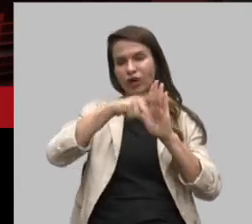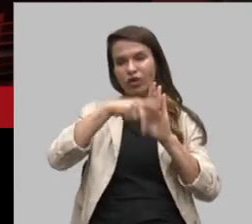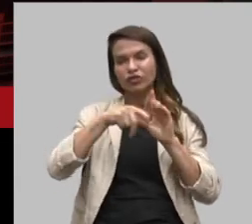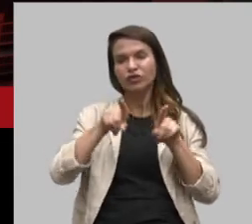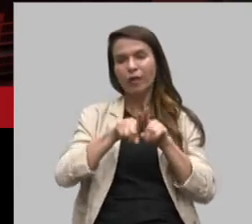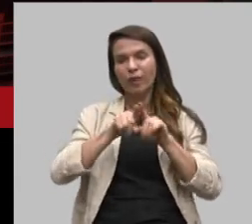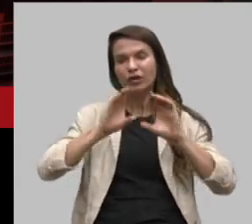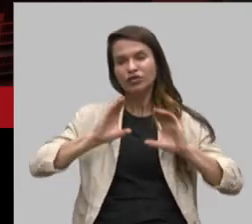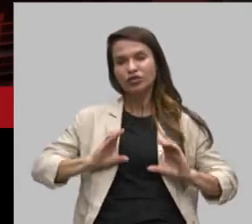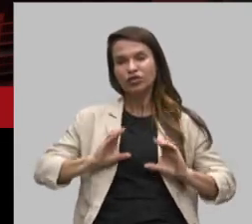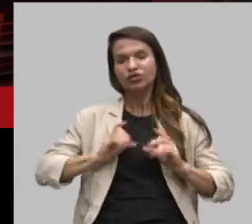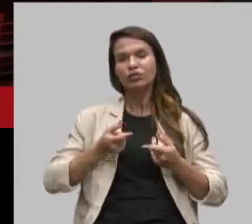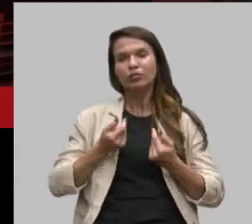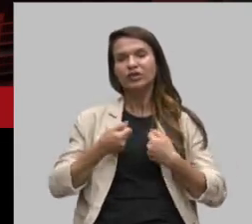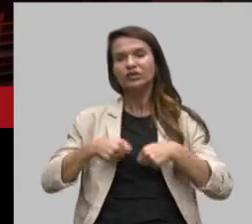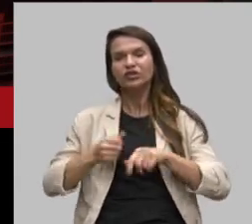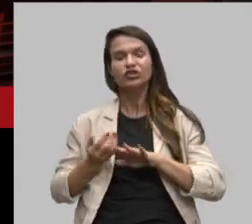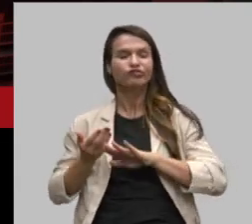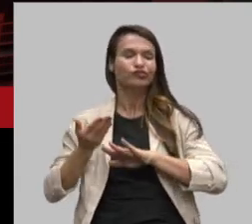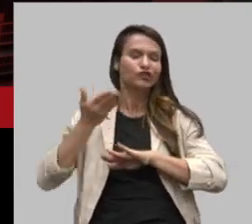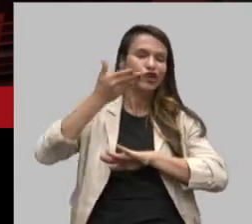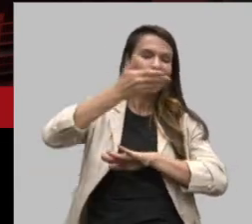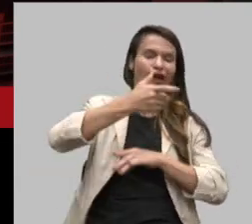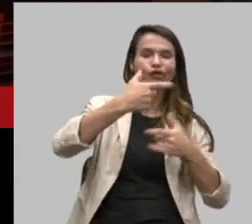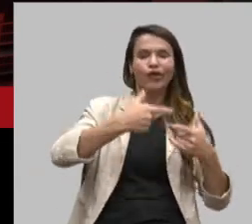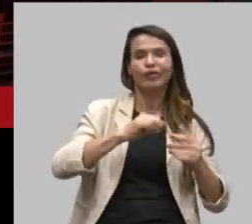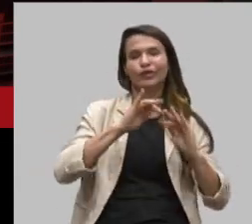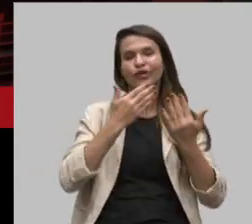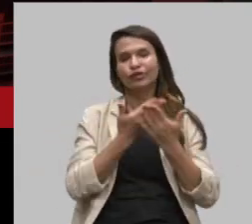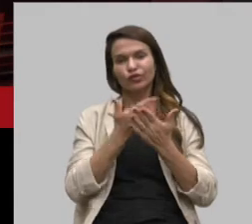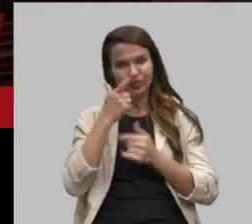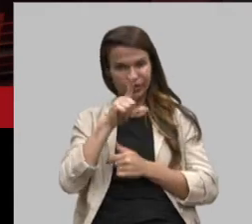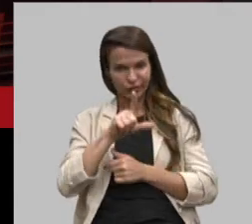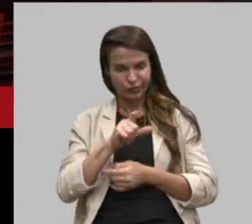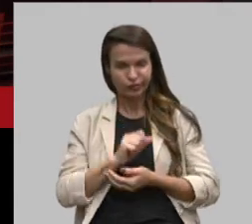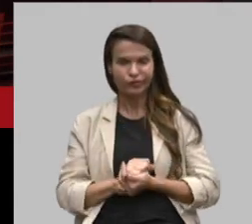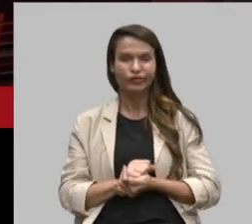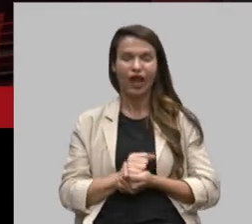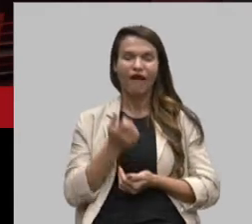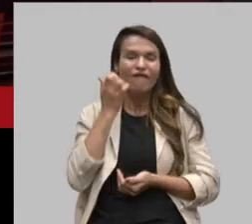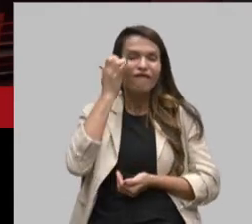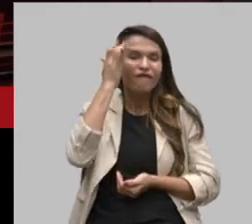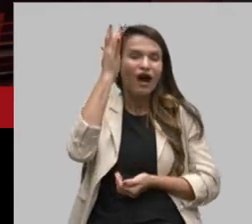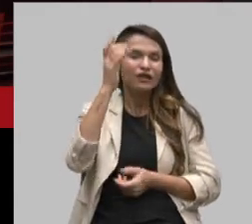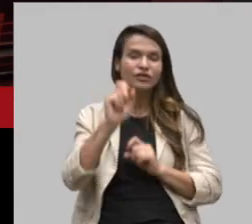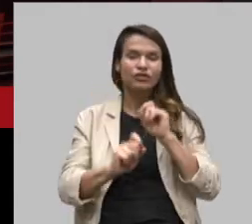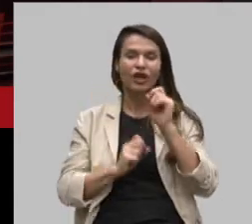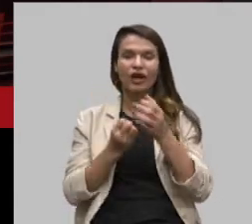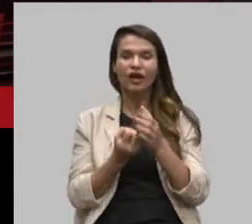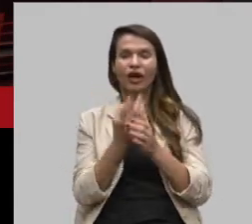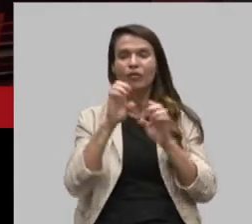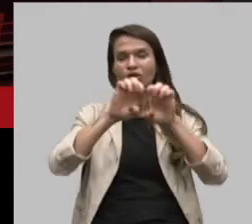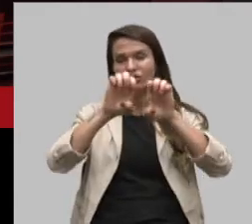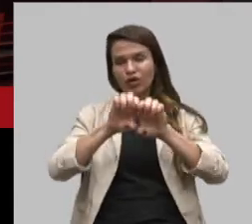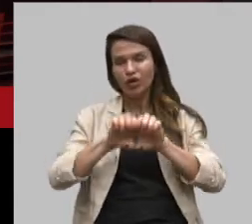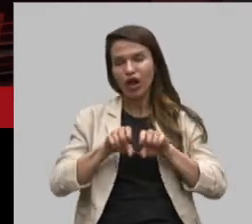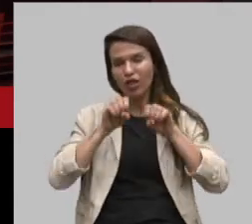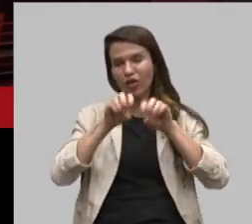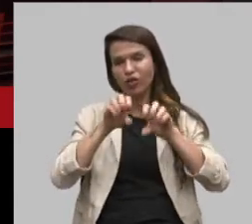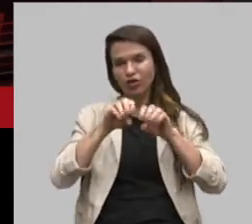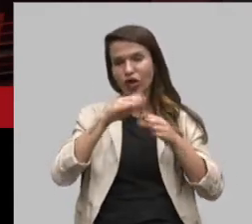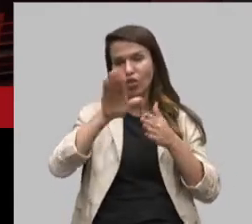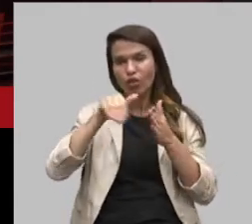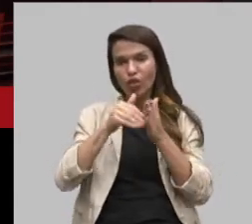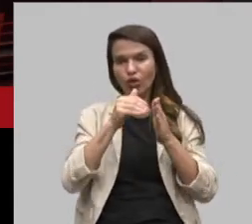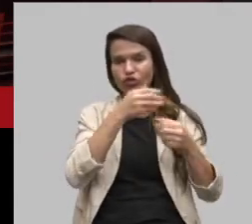T que se deslocar para estudar é muito mais fácil você criar primeiramente uma estrutura Educacional em todos os municípios